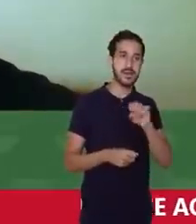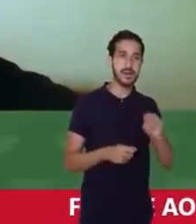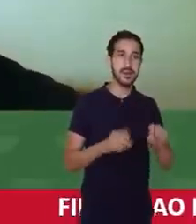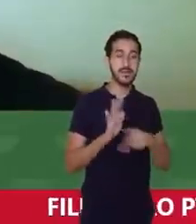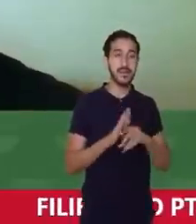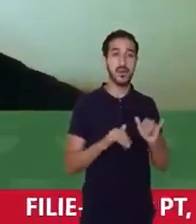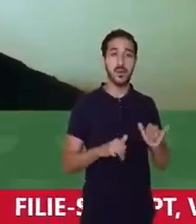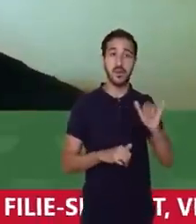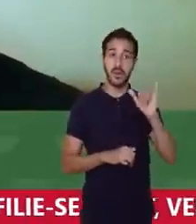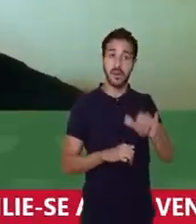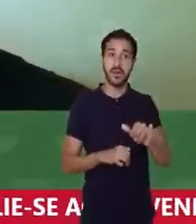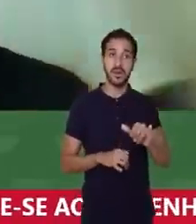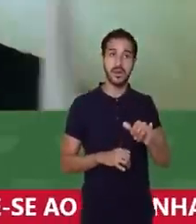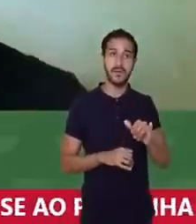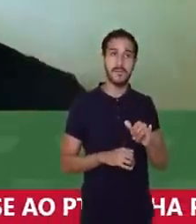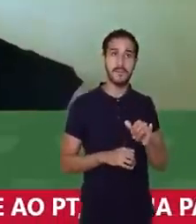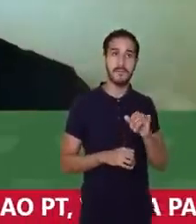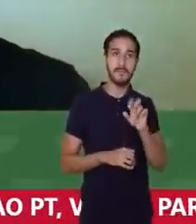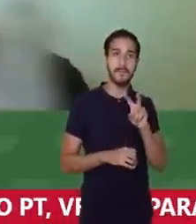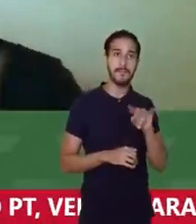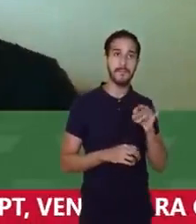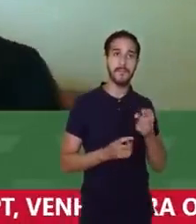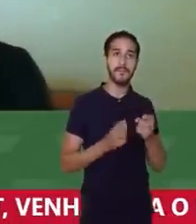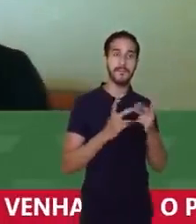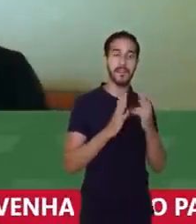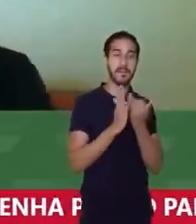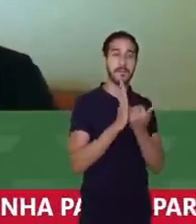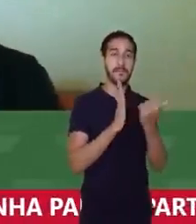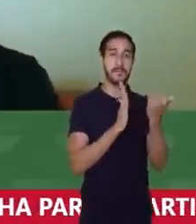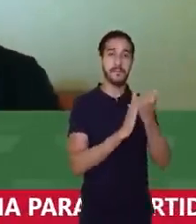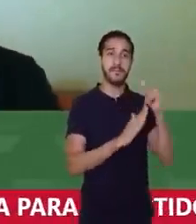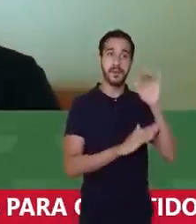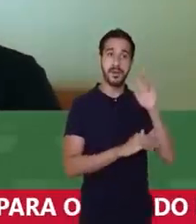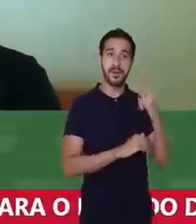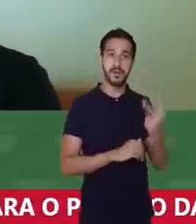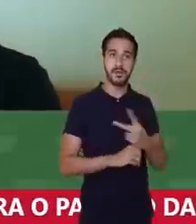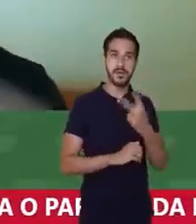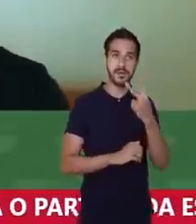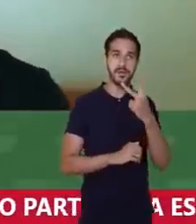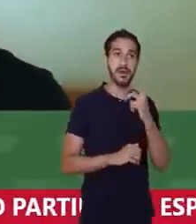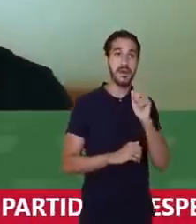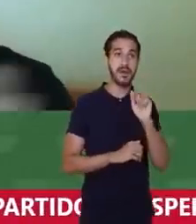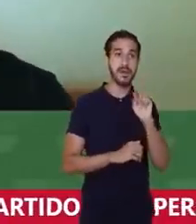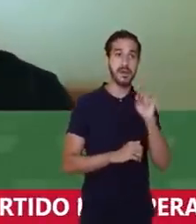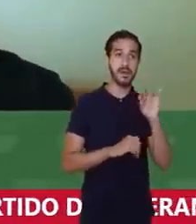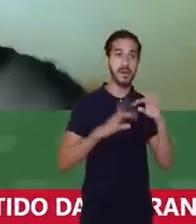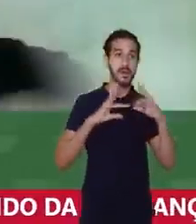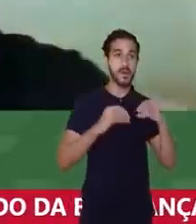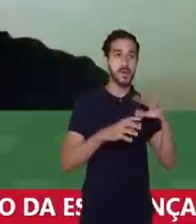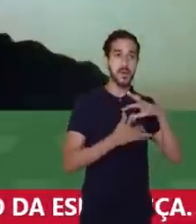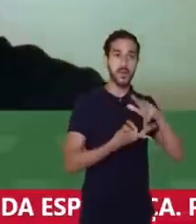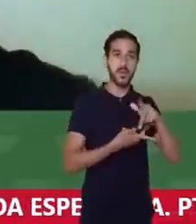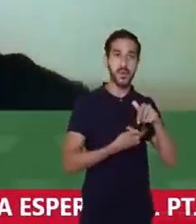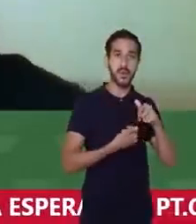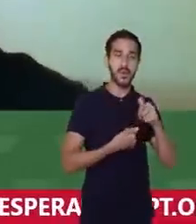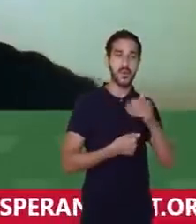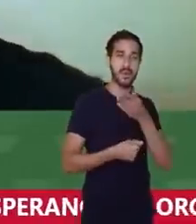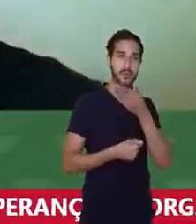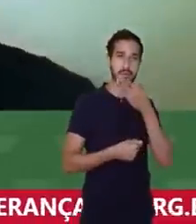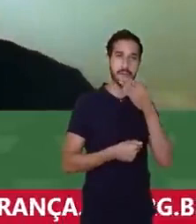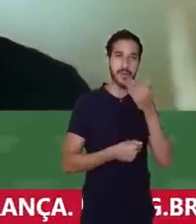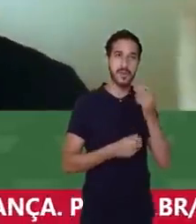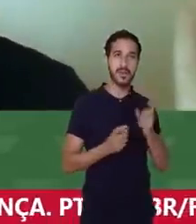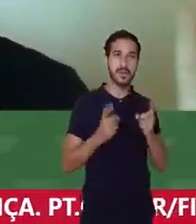aviação, enfim, você vai exportar com valor agregado. Todo mundo prefere, o mundo inteiro